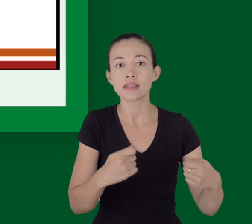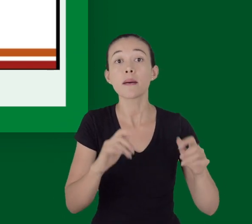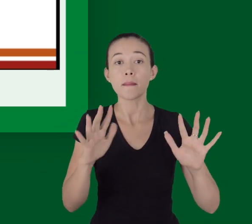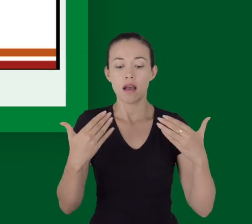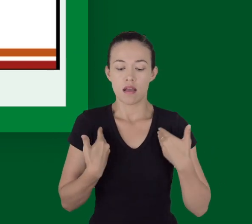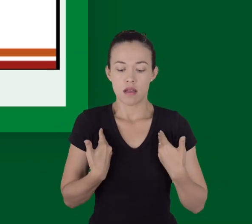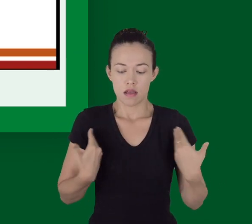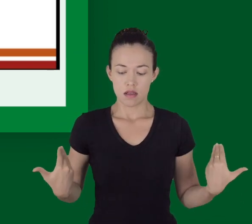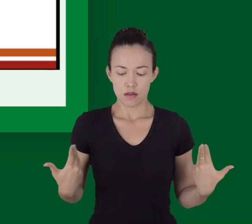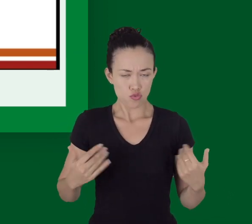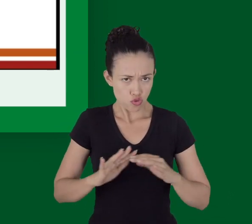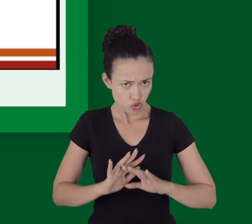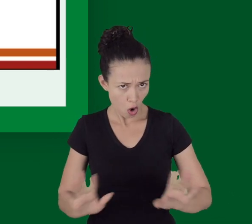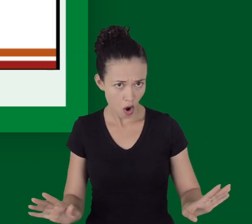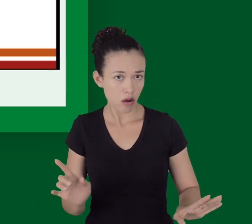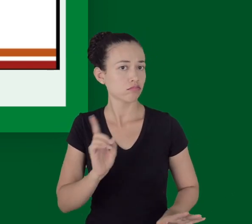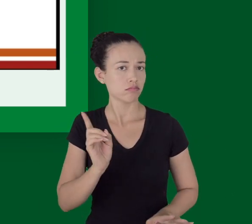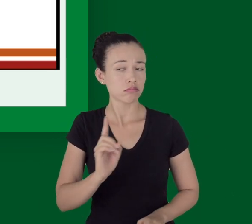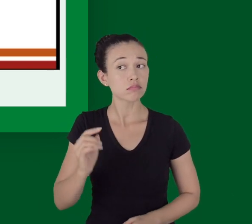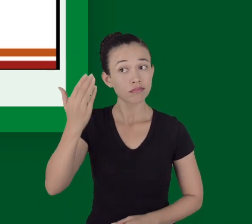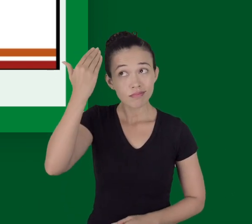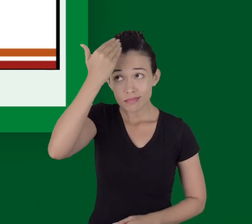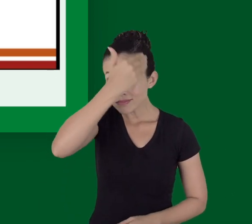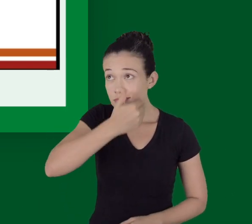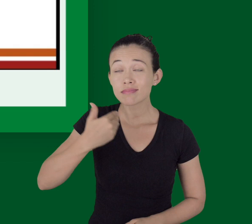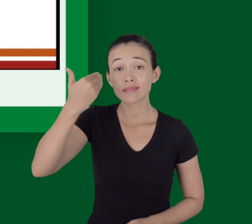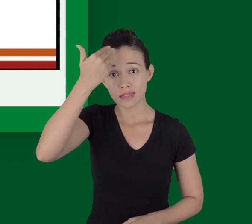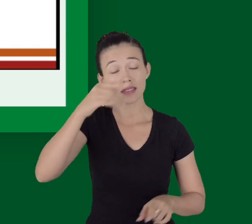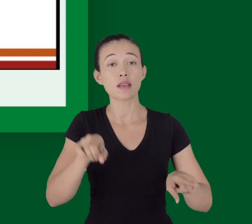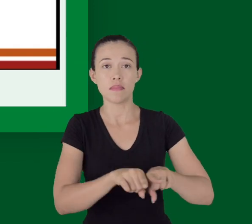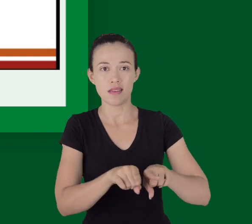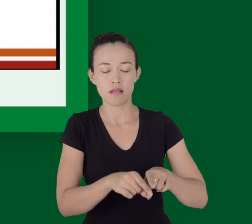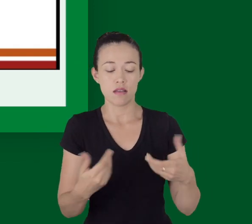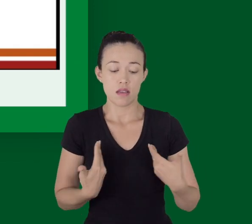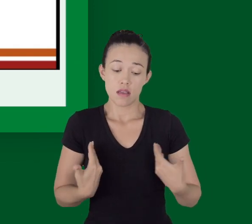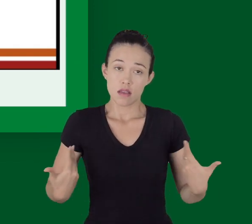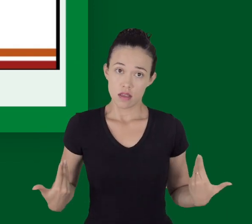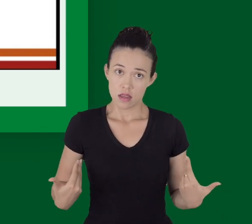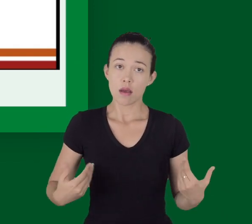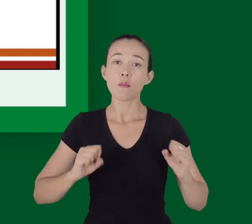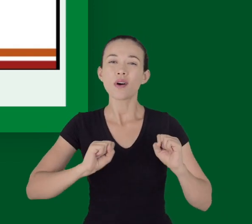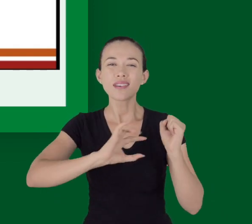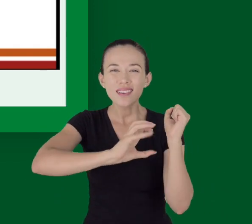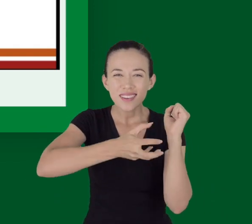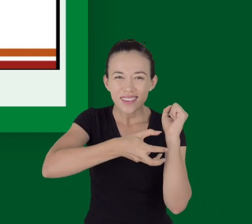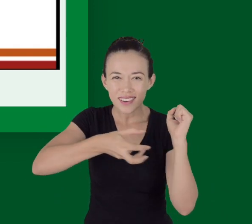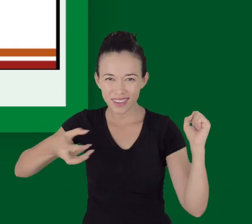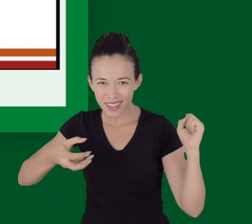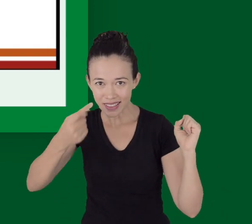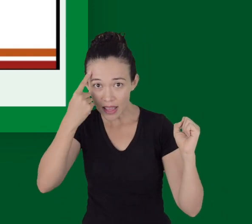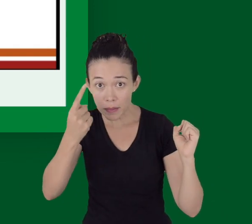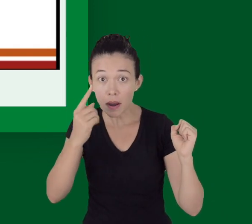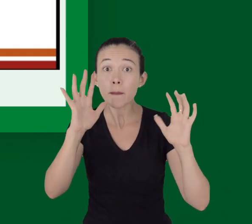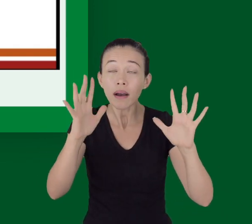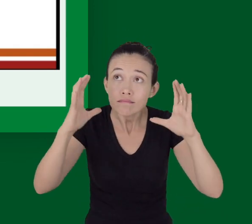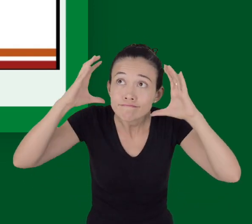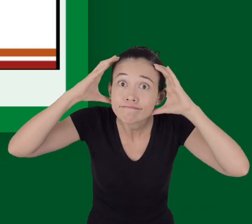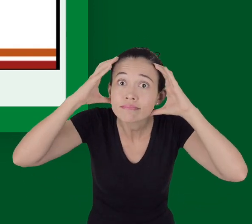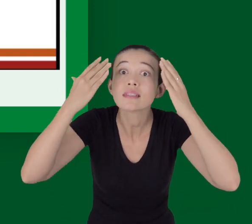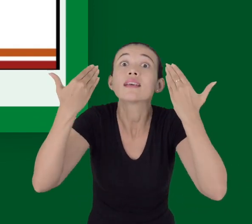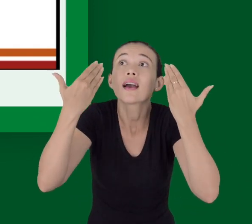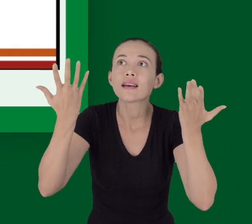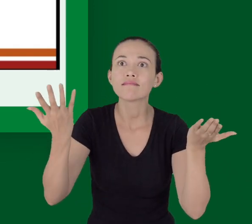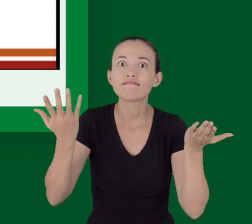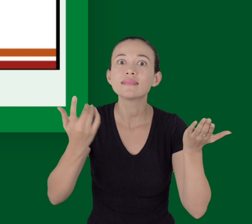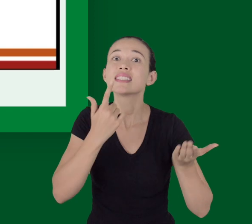contida. E não necessariamente só em membros, a gente lembra do torniquete. Mas a calota craniana, né, o paciente ele pode